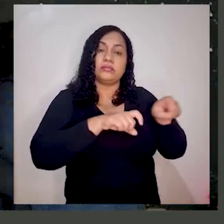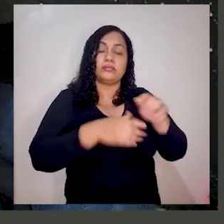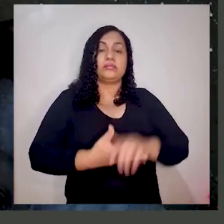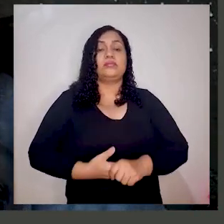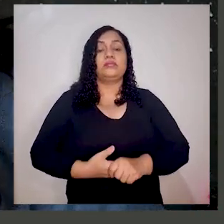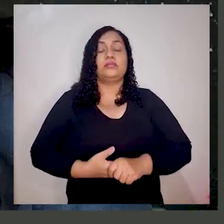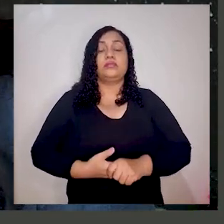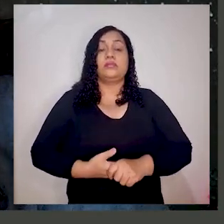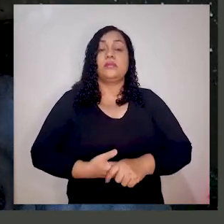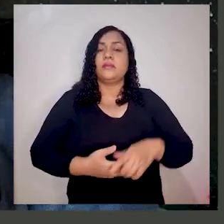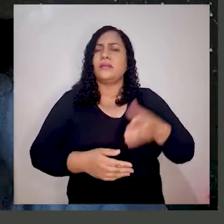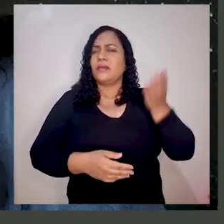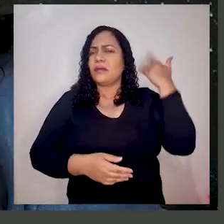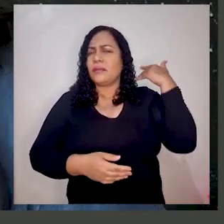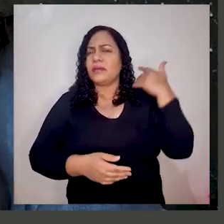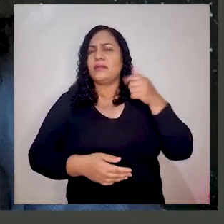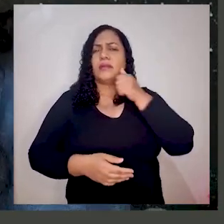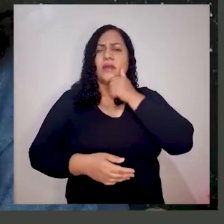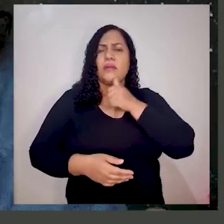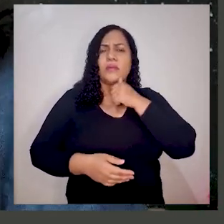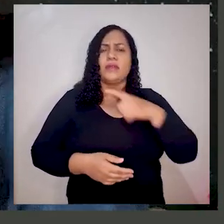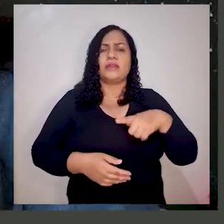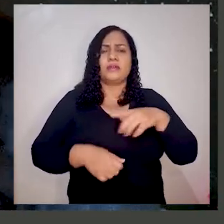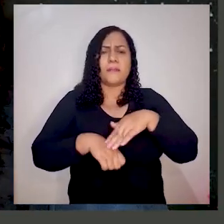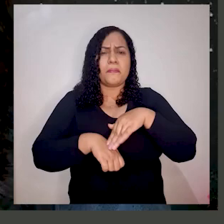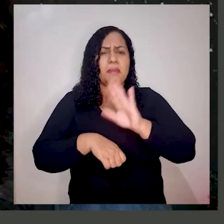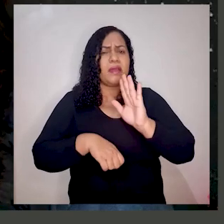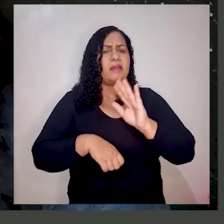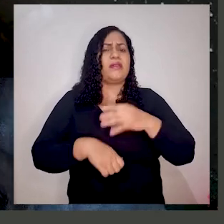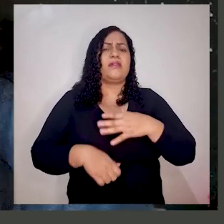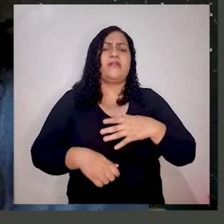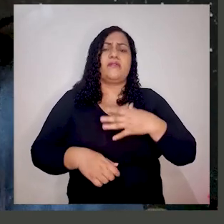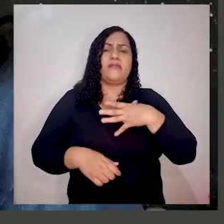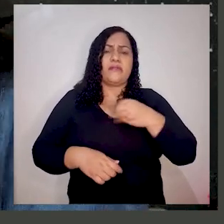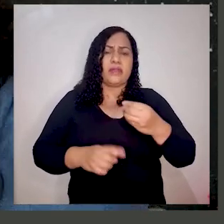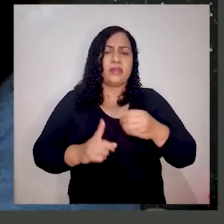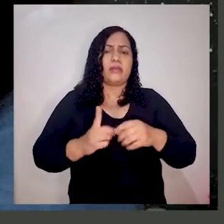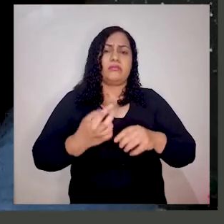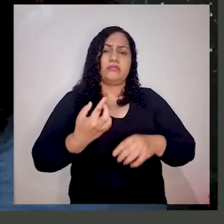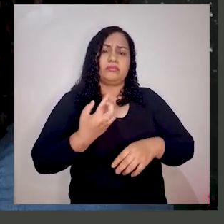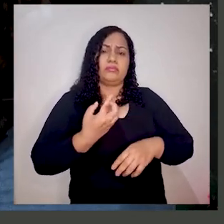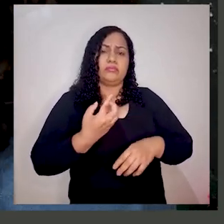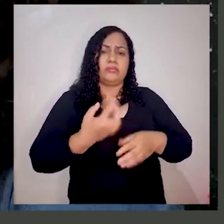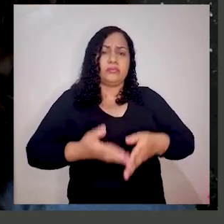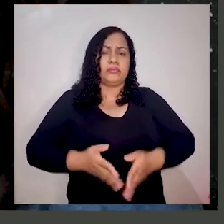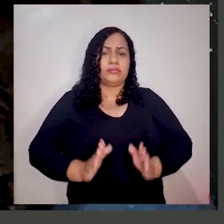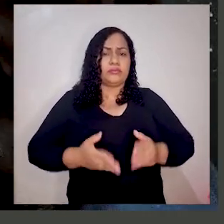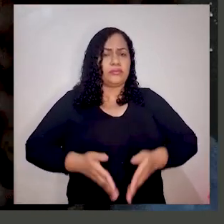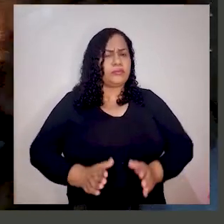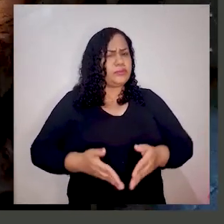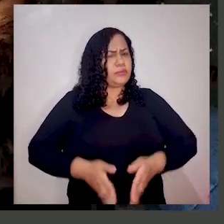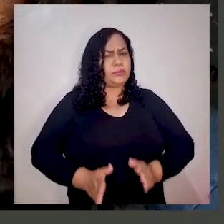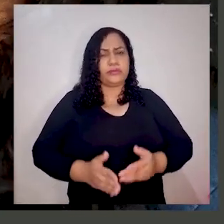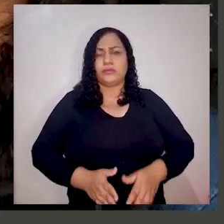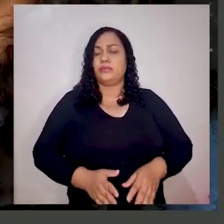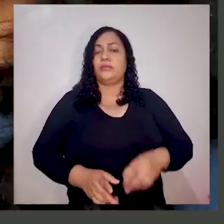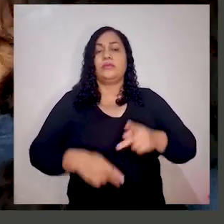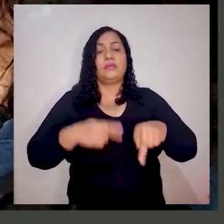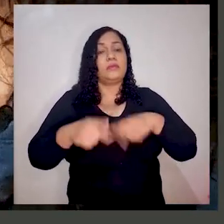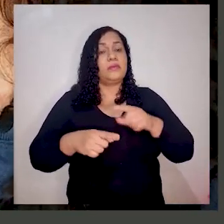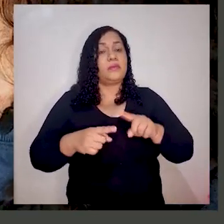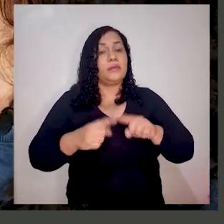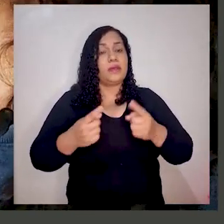a fecundidade, né, as mulheres tinham muito mais filhos do que atualmente. Só que esses 3 parâmetros aqui, ó,